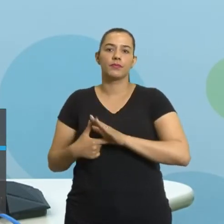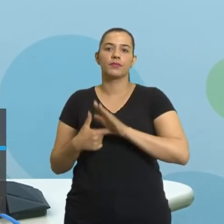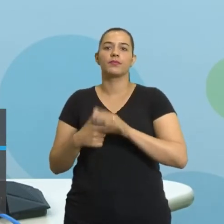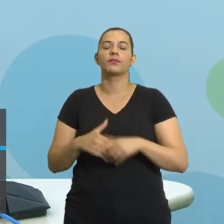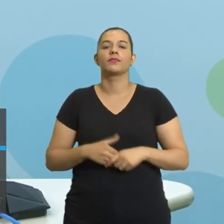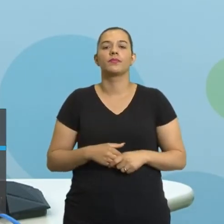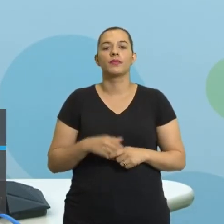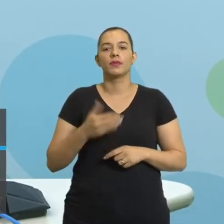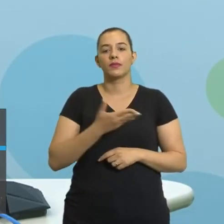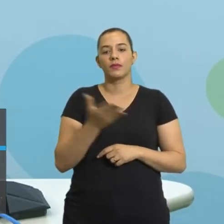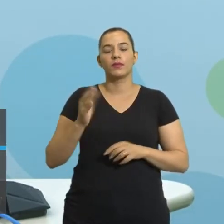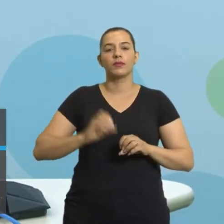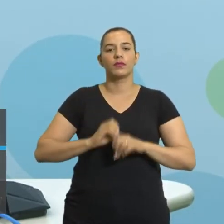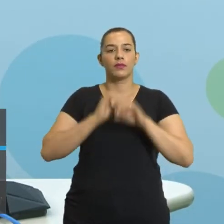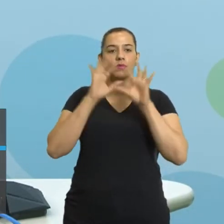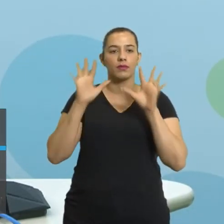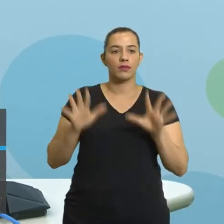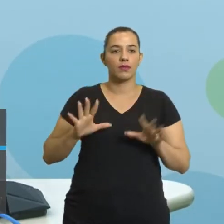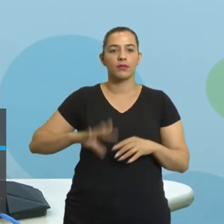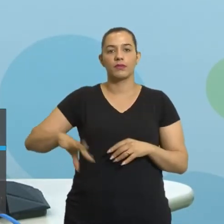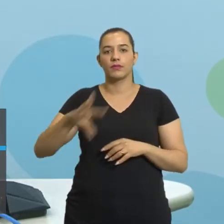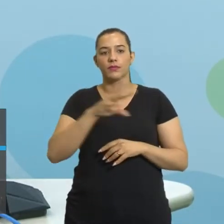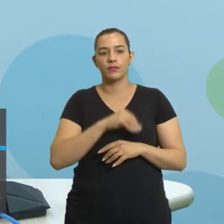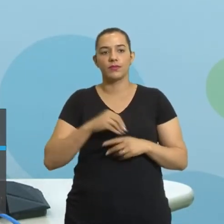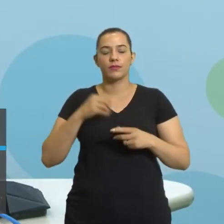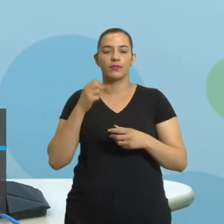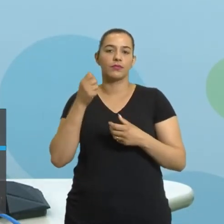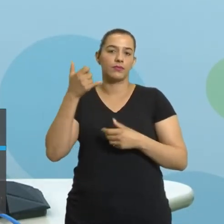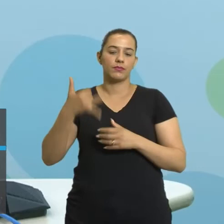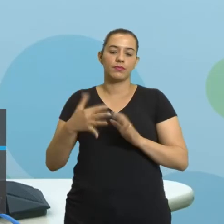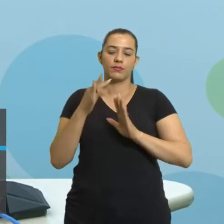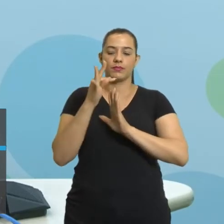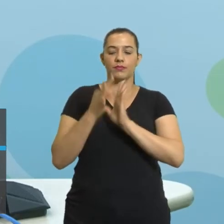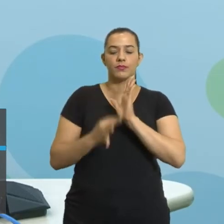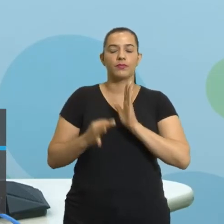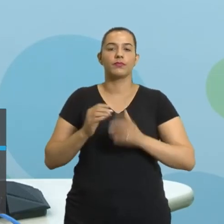tanto explicitamente quanto implicitamente nesse texto, certo?